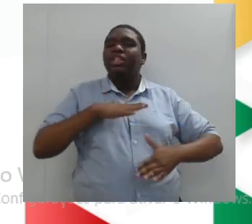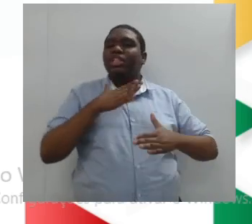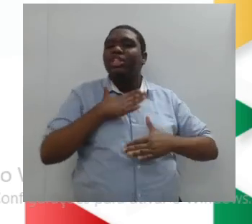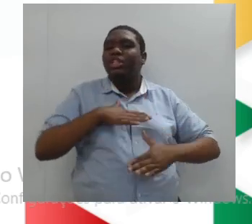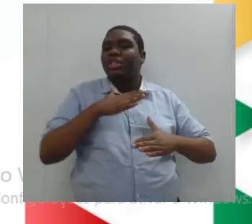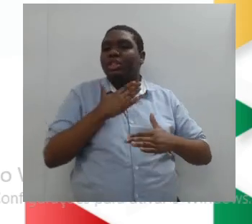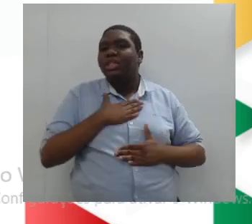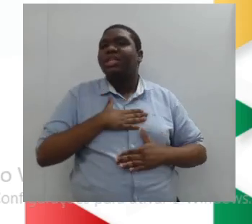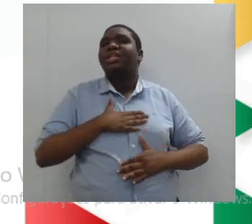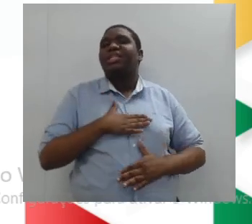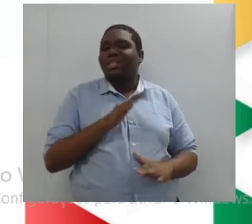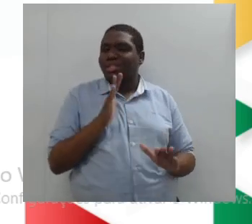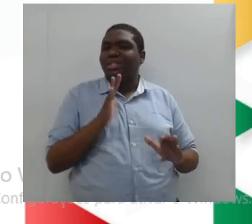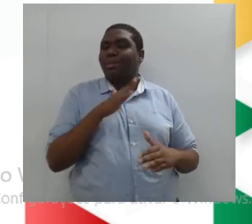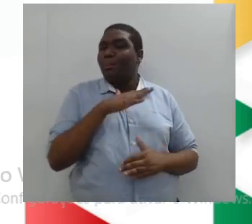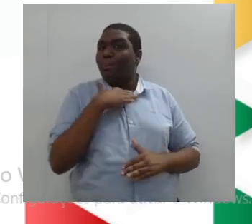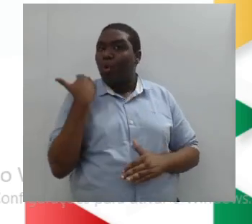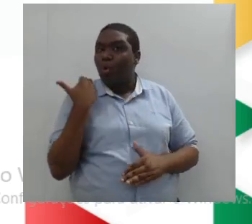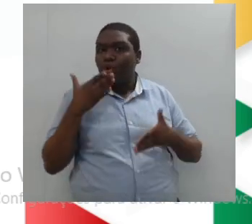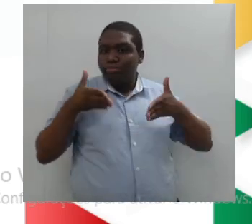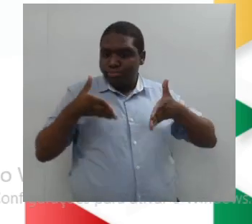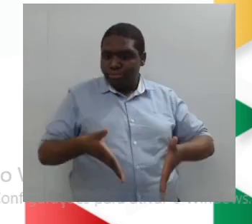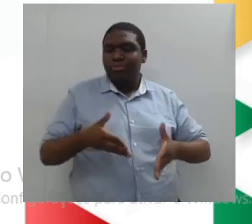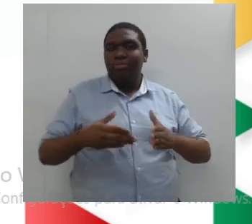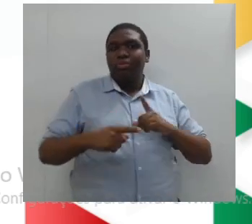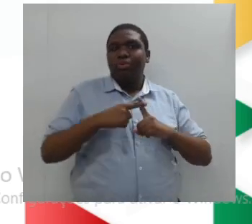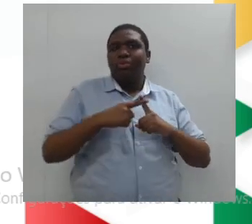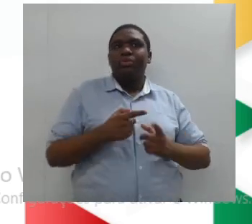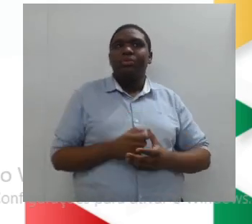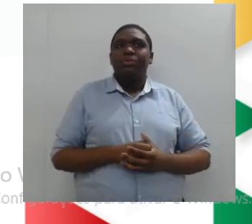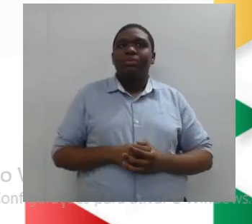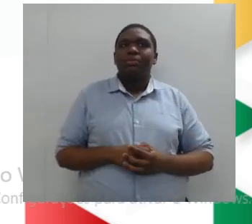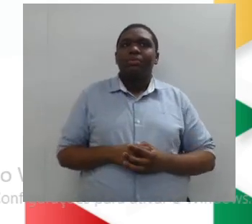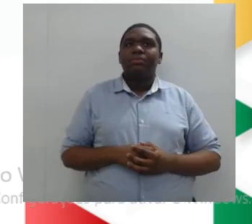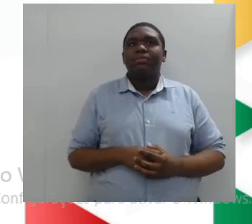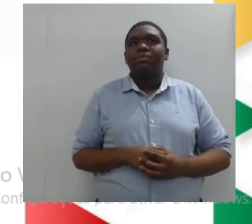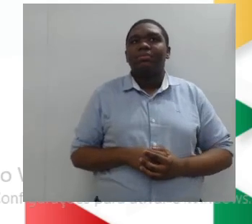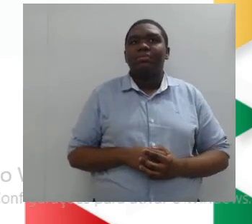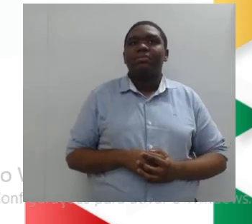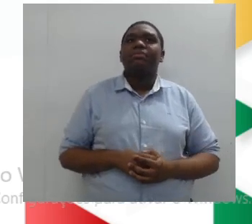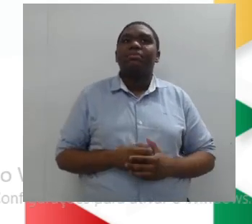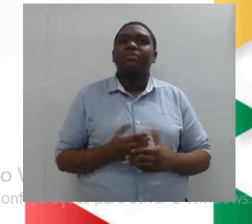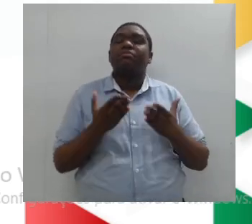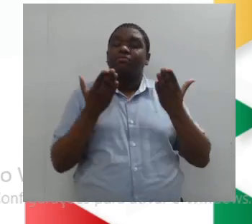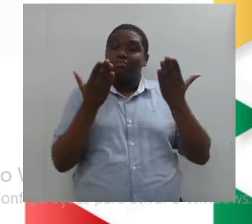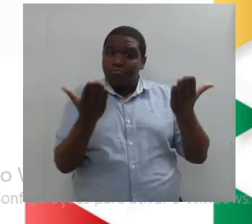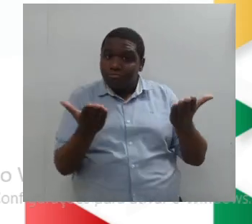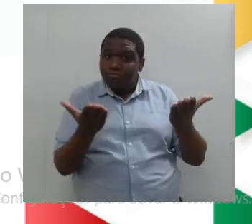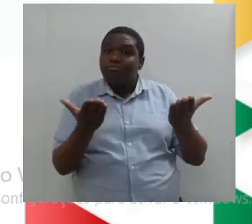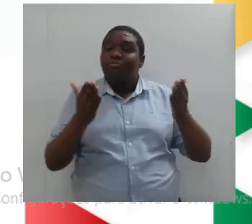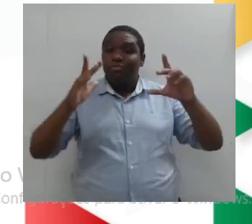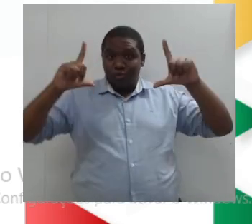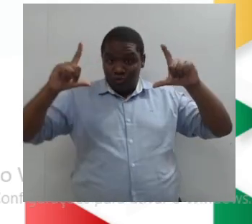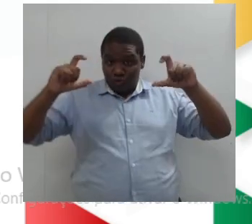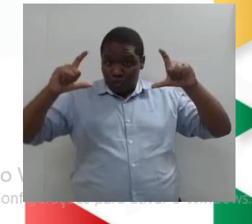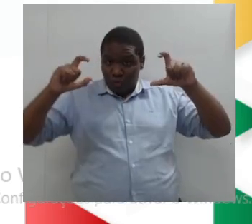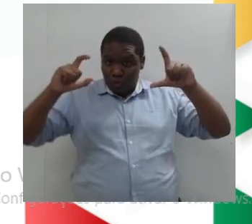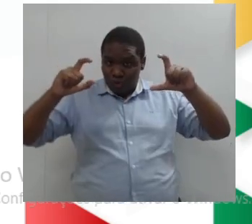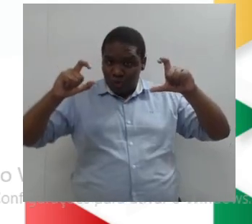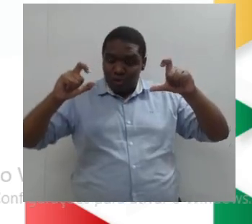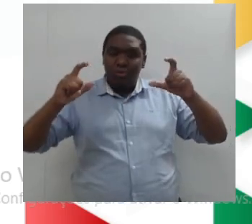os restos mortais de Bahá'í Olá. Na tela trago para vocês ali uma foto